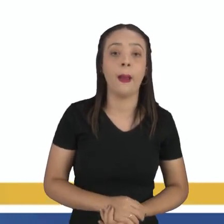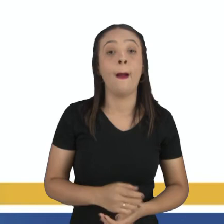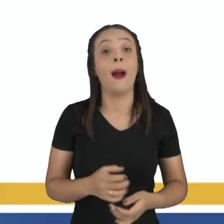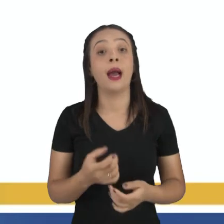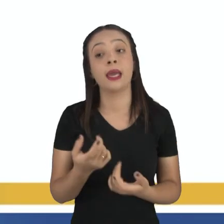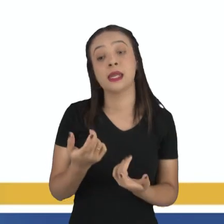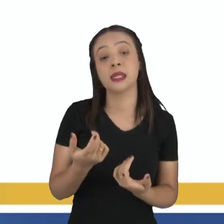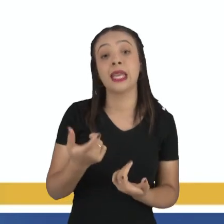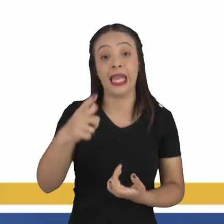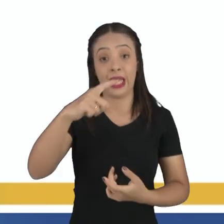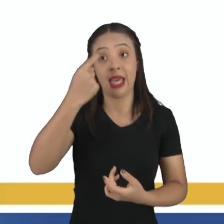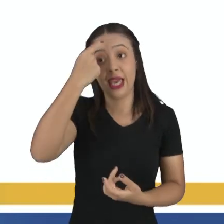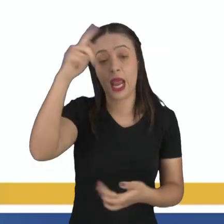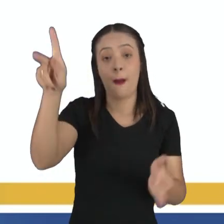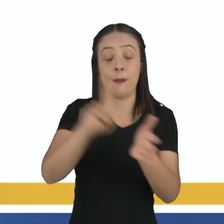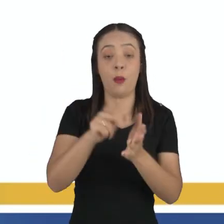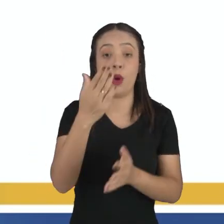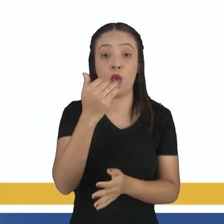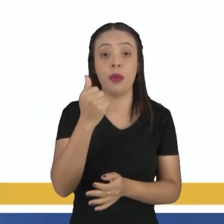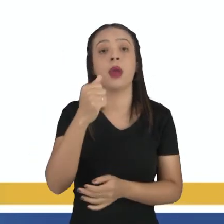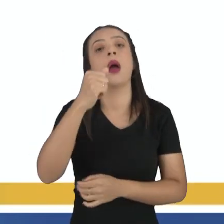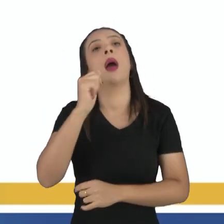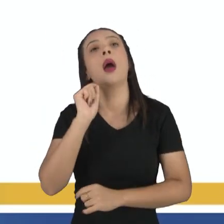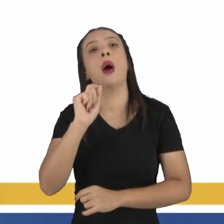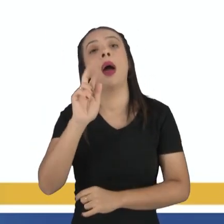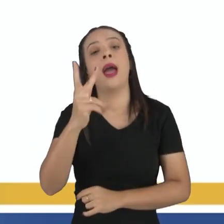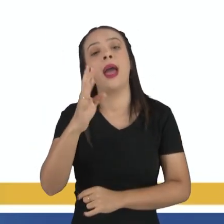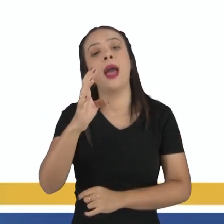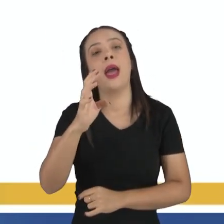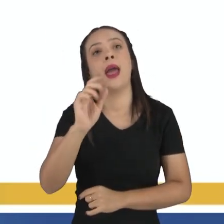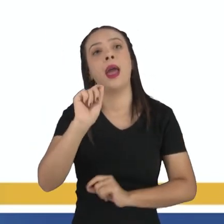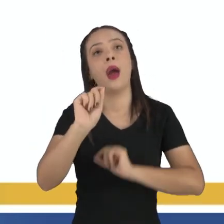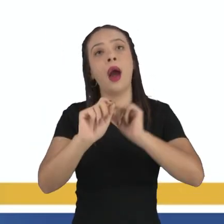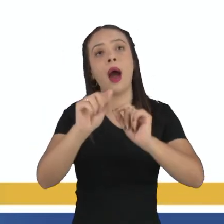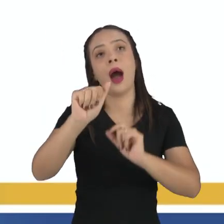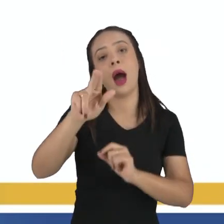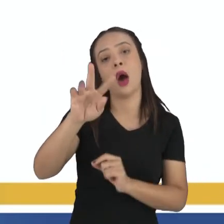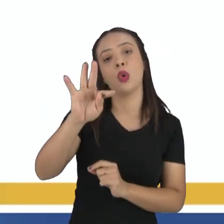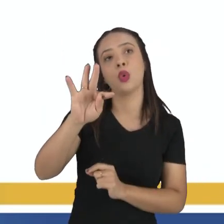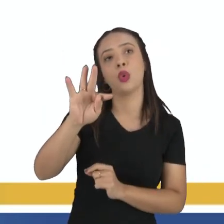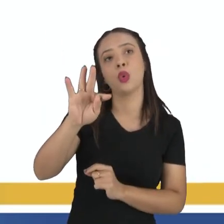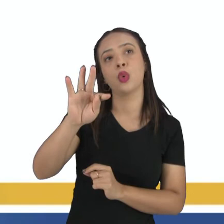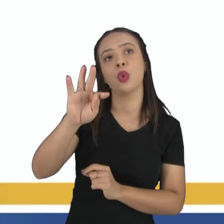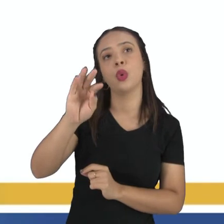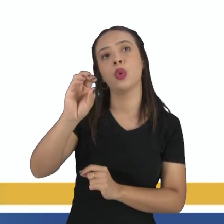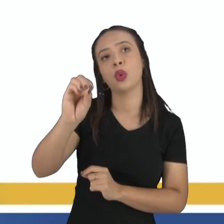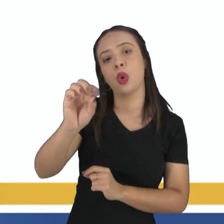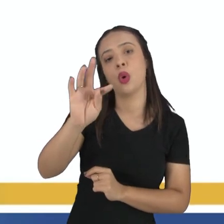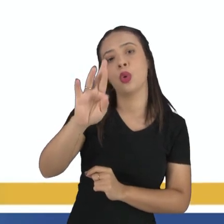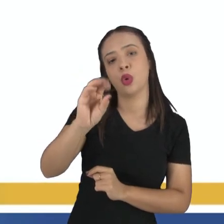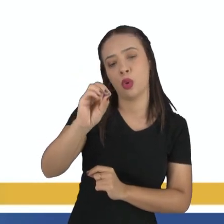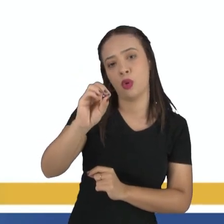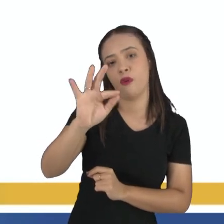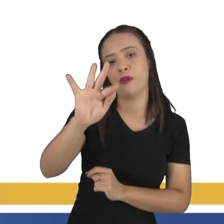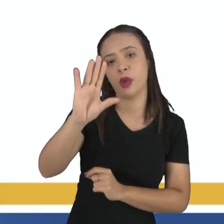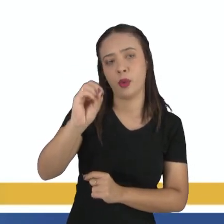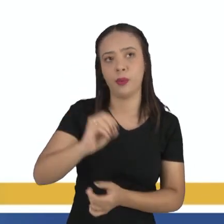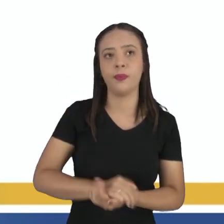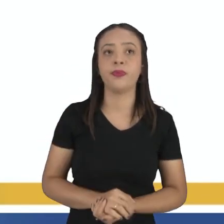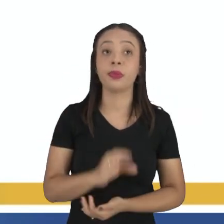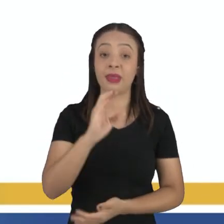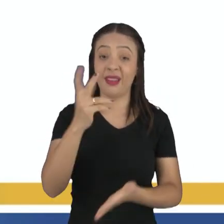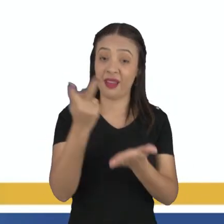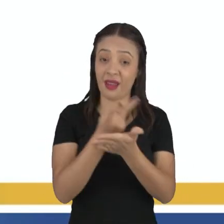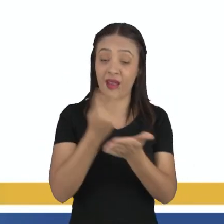plantas, tá? Animais sempre serão heterotróficos, tá? Letra C. Por que a letra C está errada? Todo animal